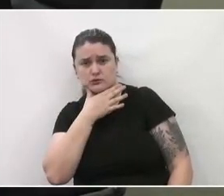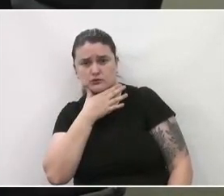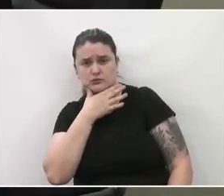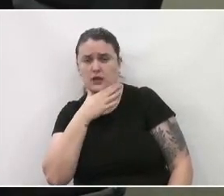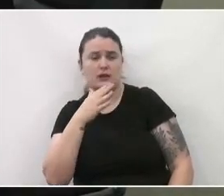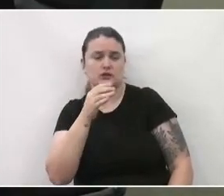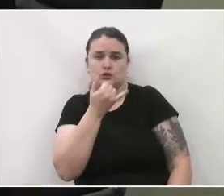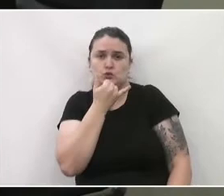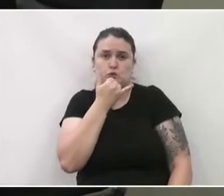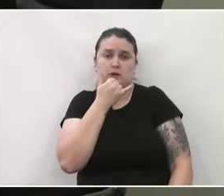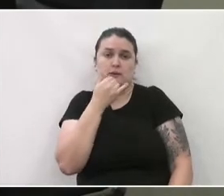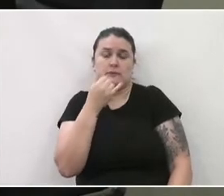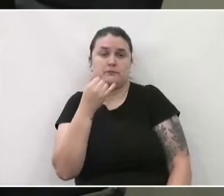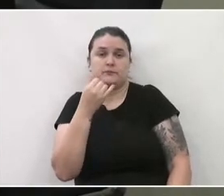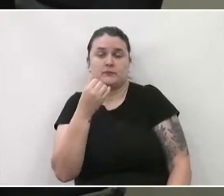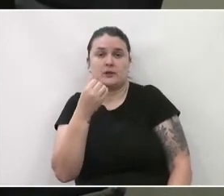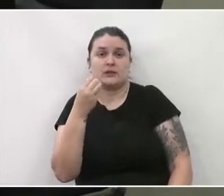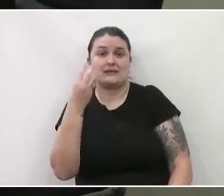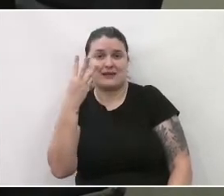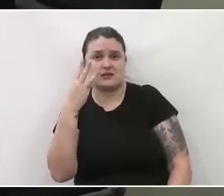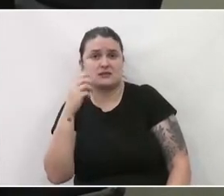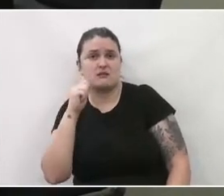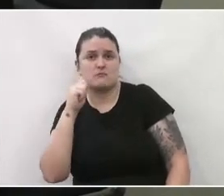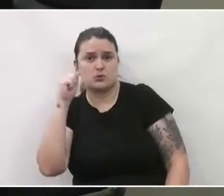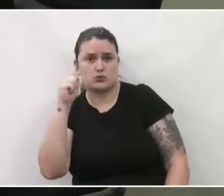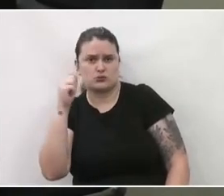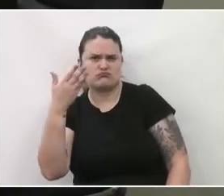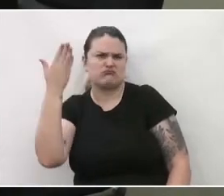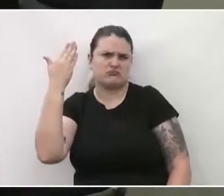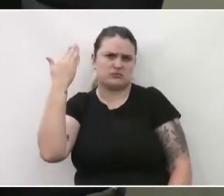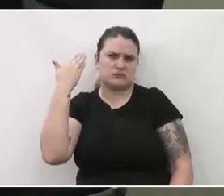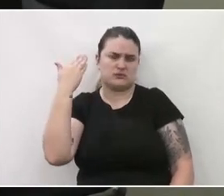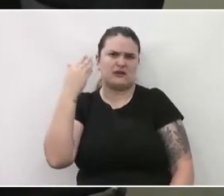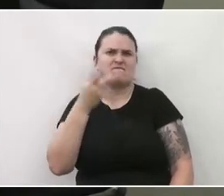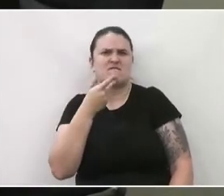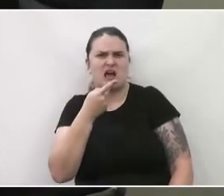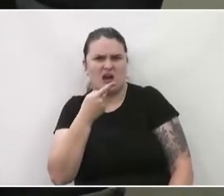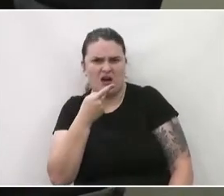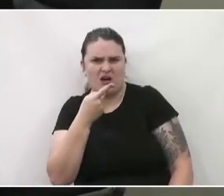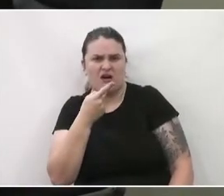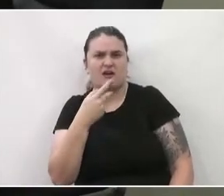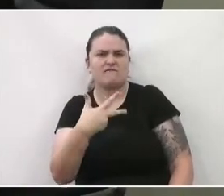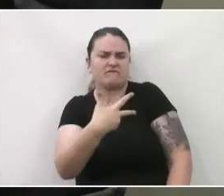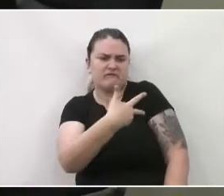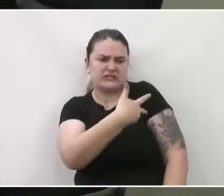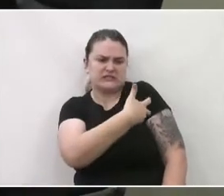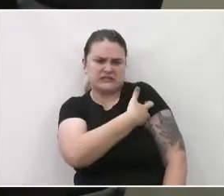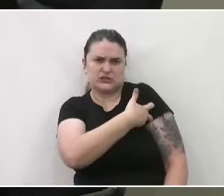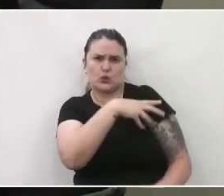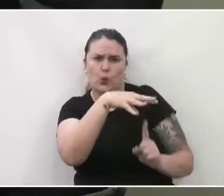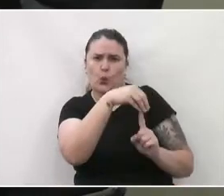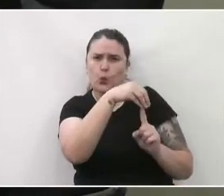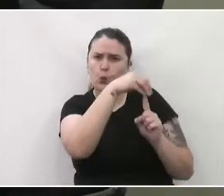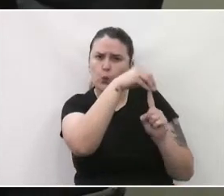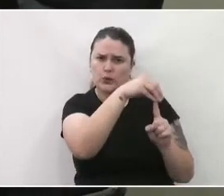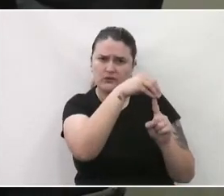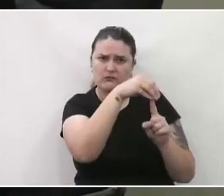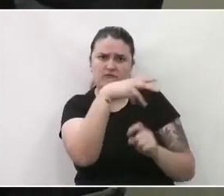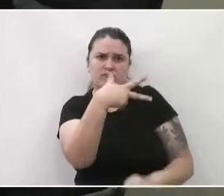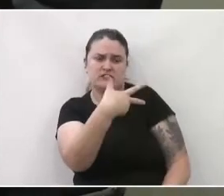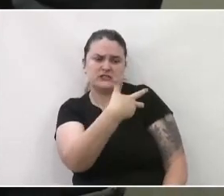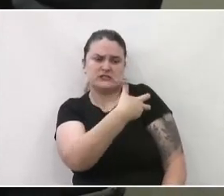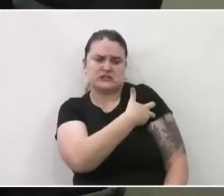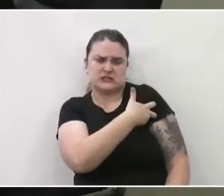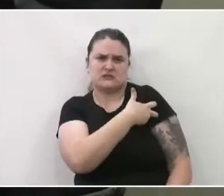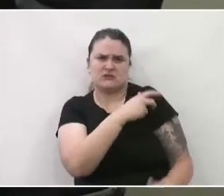de abril, perdão. Então, assim, dizer, que nem o senhor disse ali, que a vacina é o único método, a única